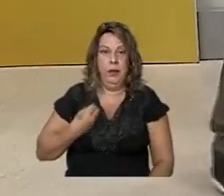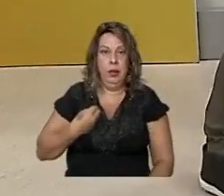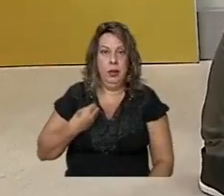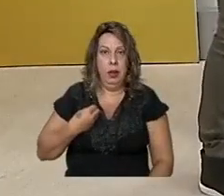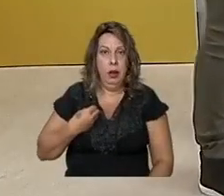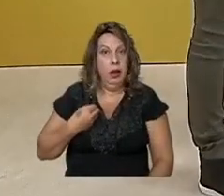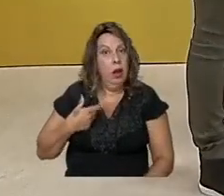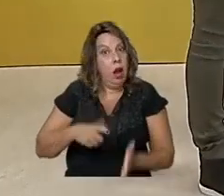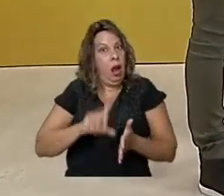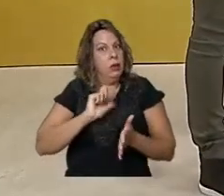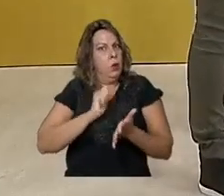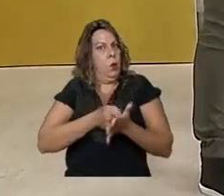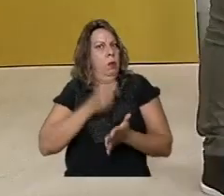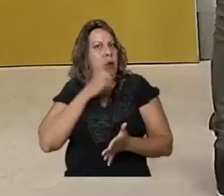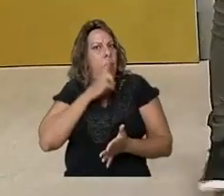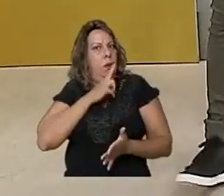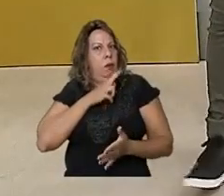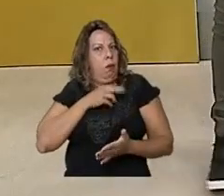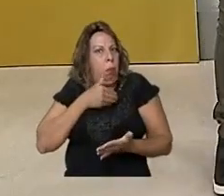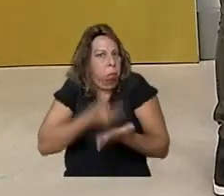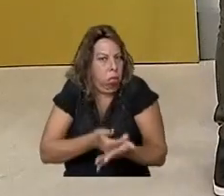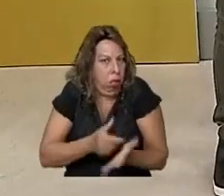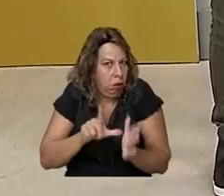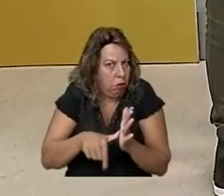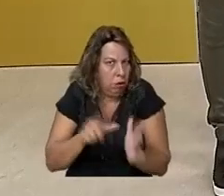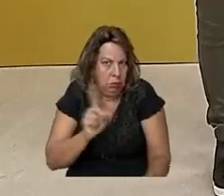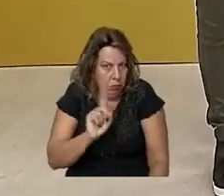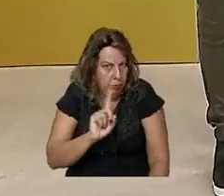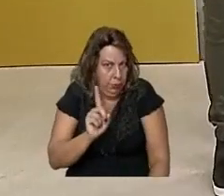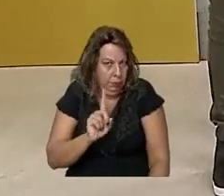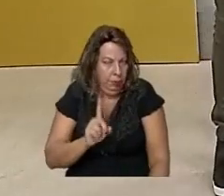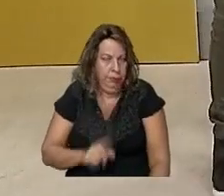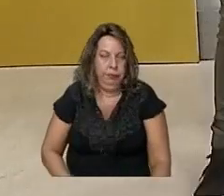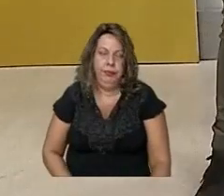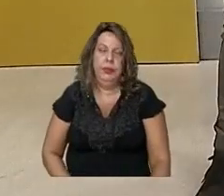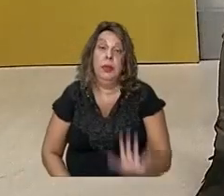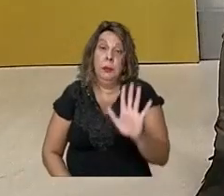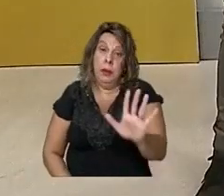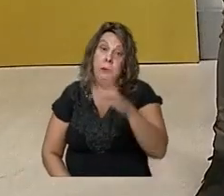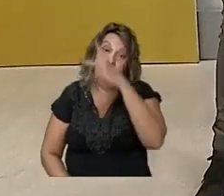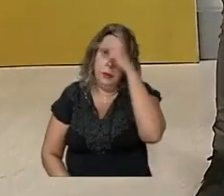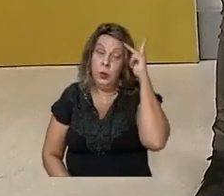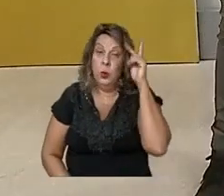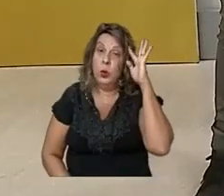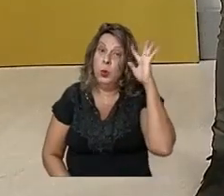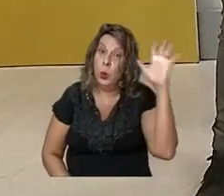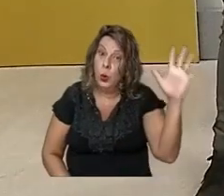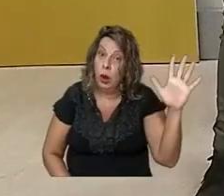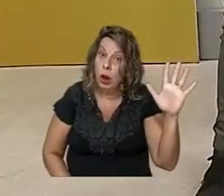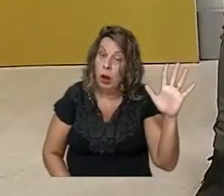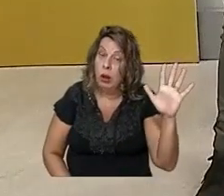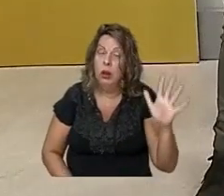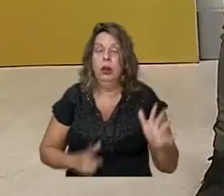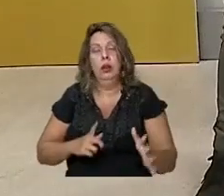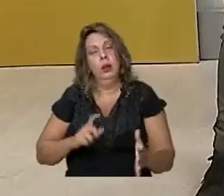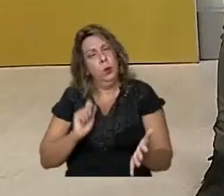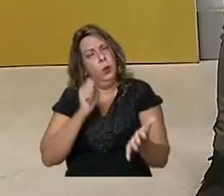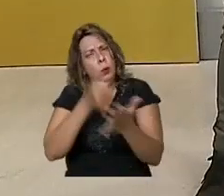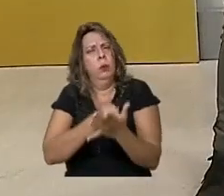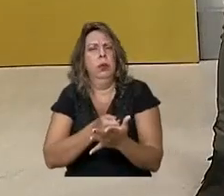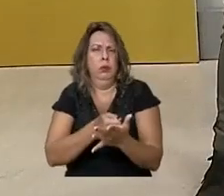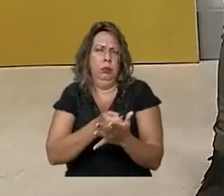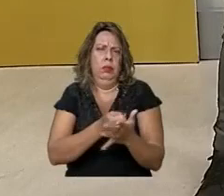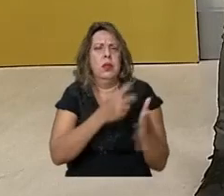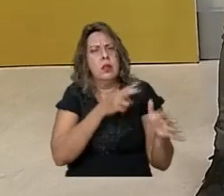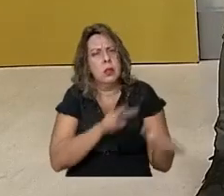deixa para a última hora, tá? Sim, ó, e tem gente que sonha em ganhar o Caju Cap, né? Mas para realizar esse sonho, basta acreditar. Então adquira seu título